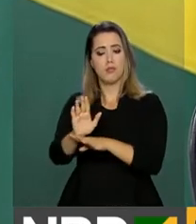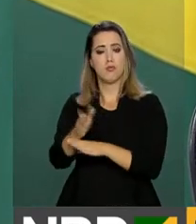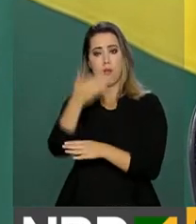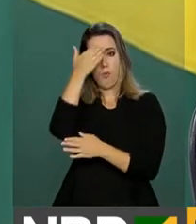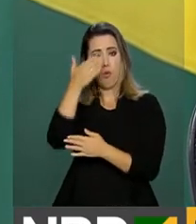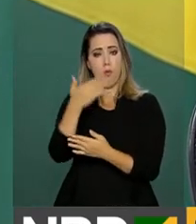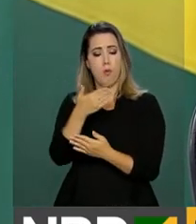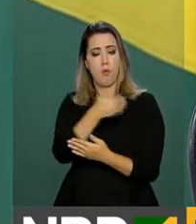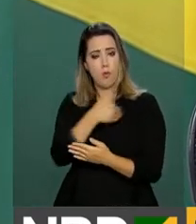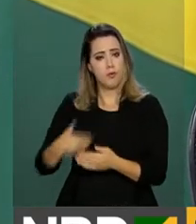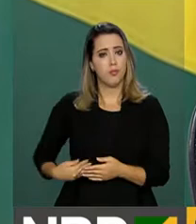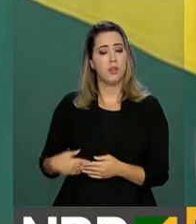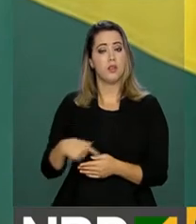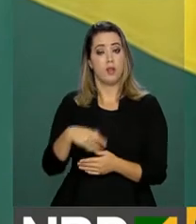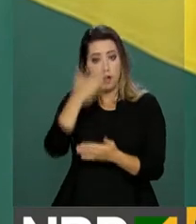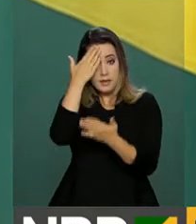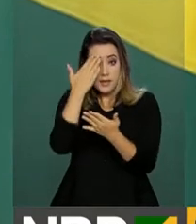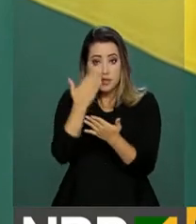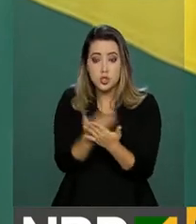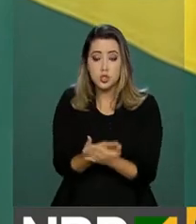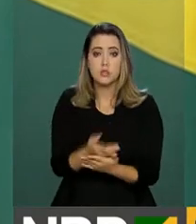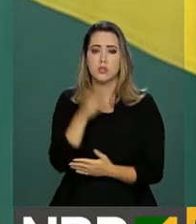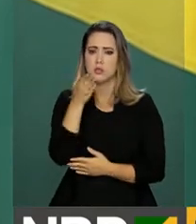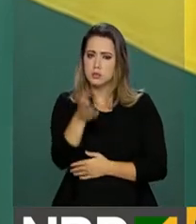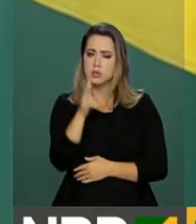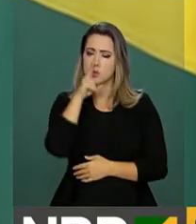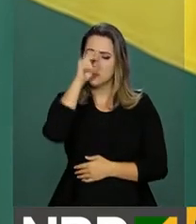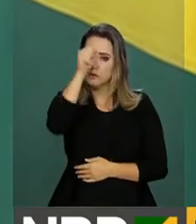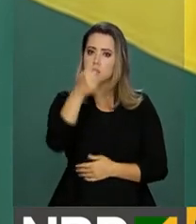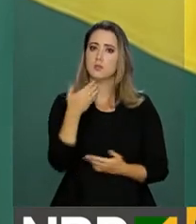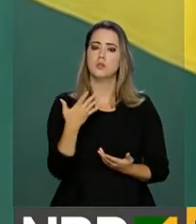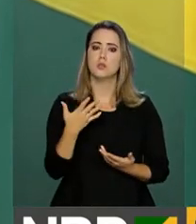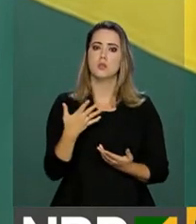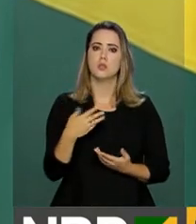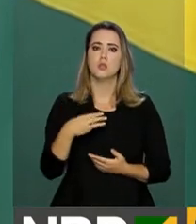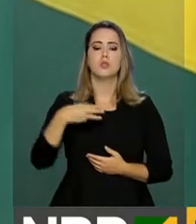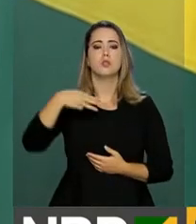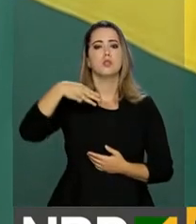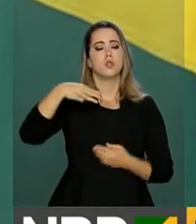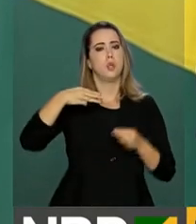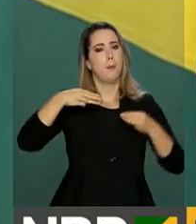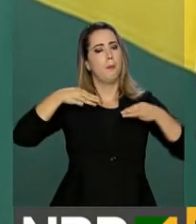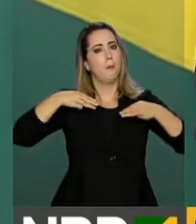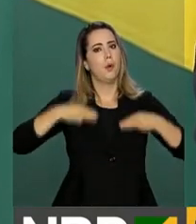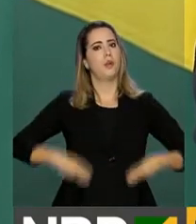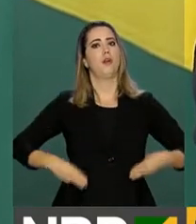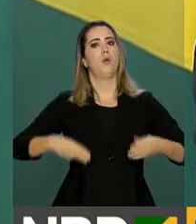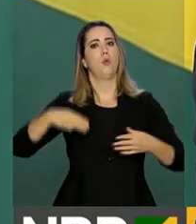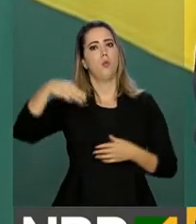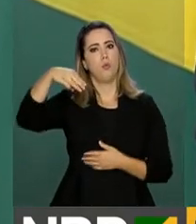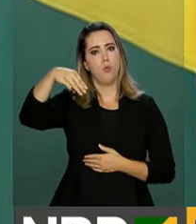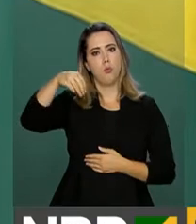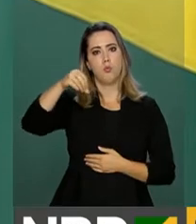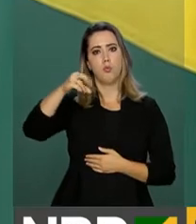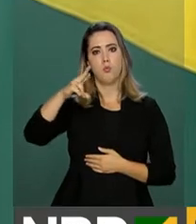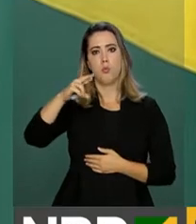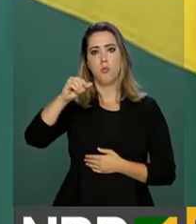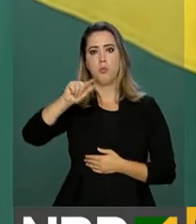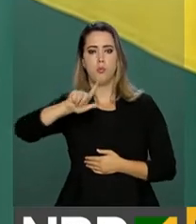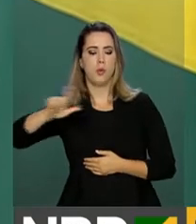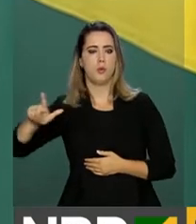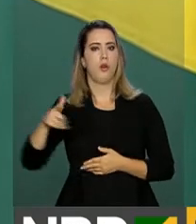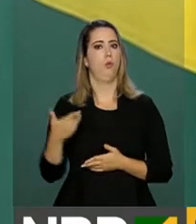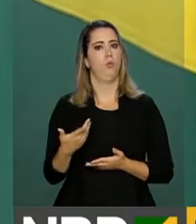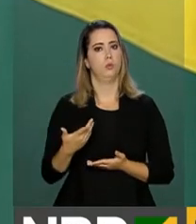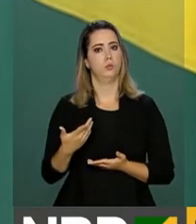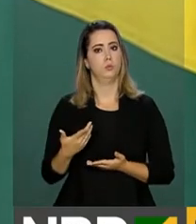apoiarem o governo acreditando na sua força é moral e hoje eu pedi a